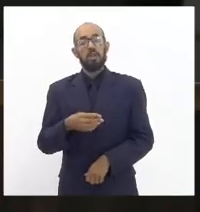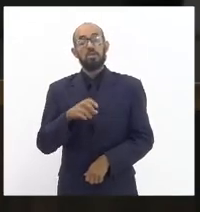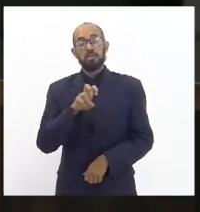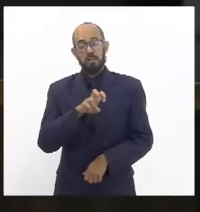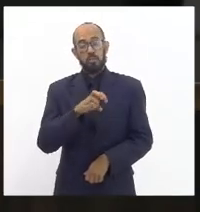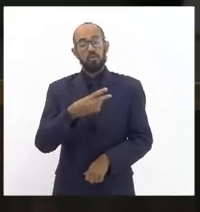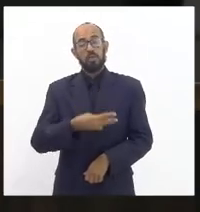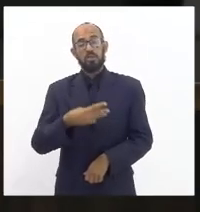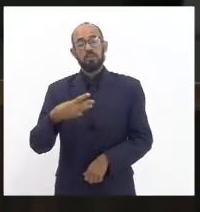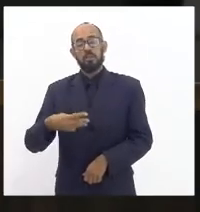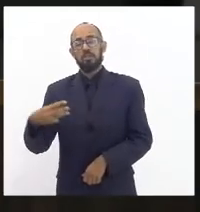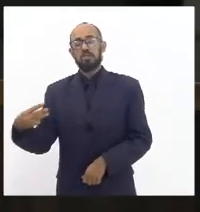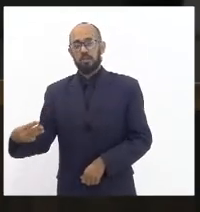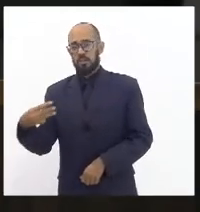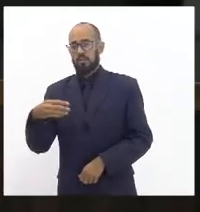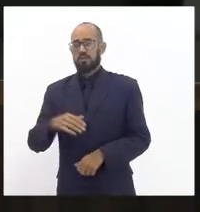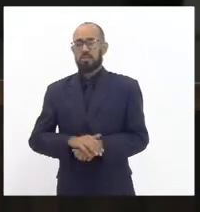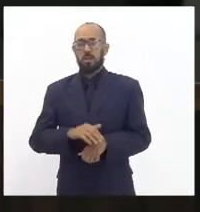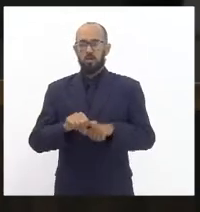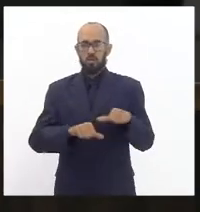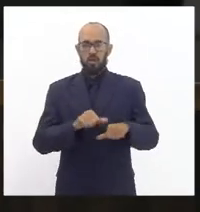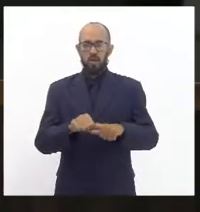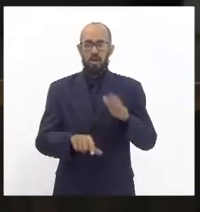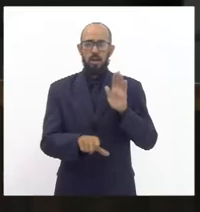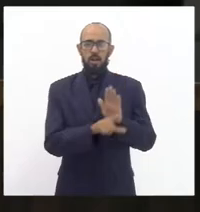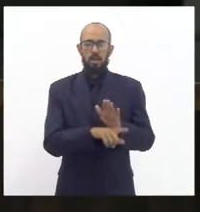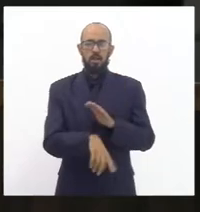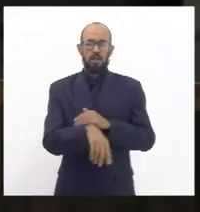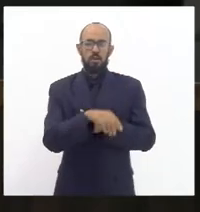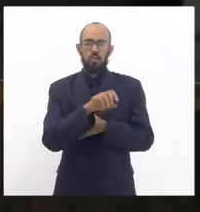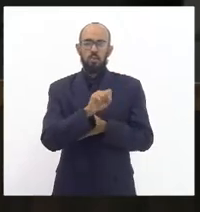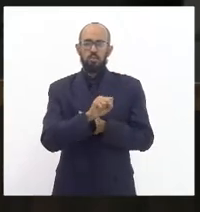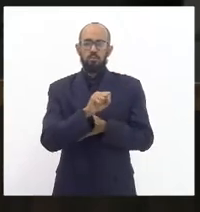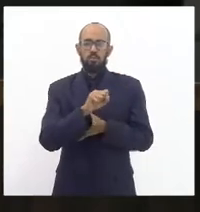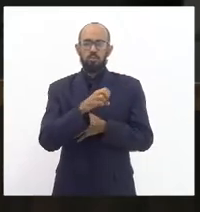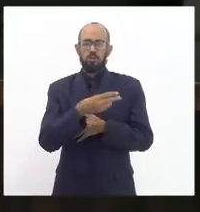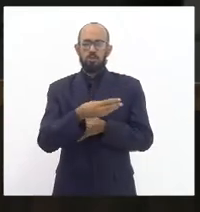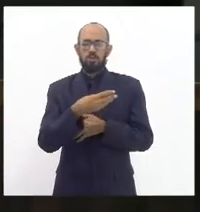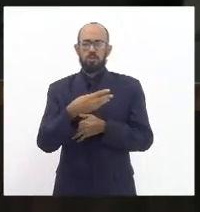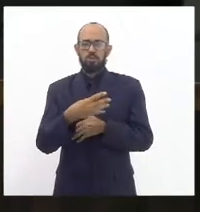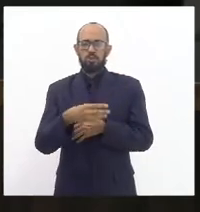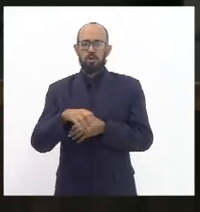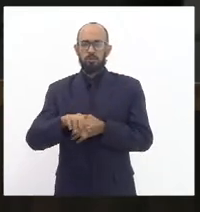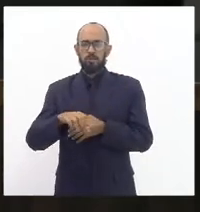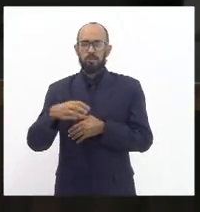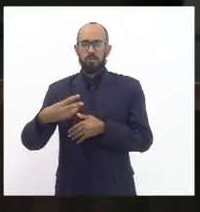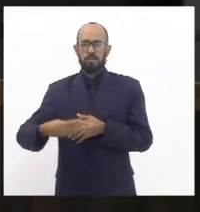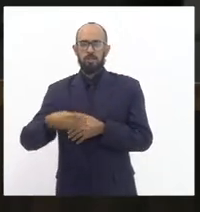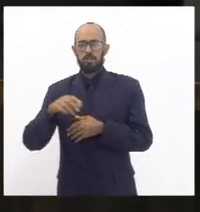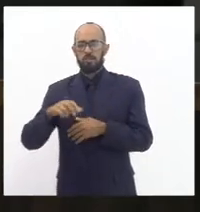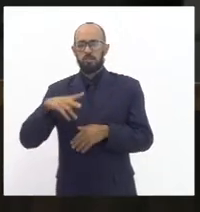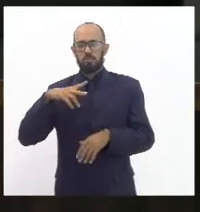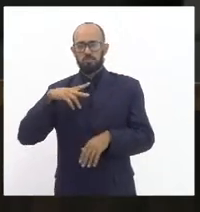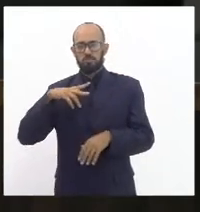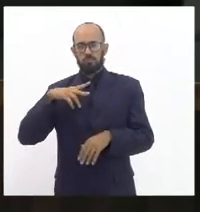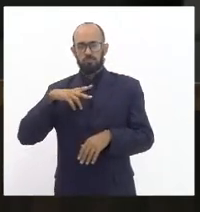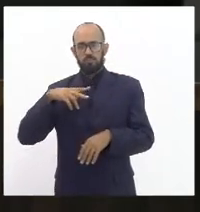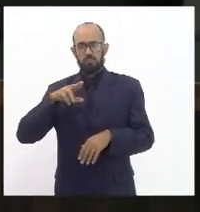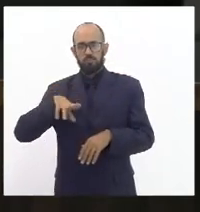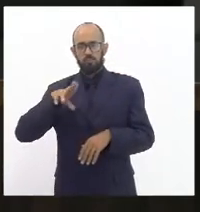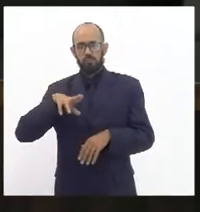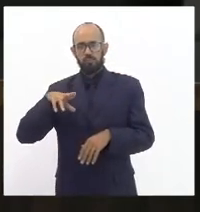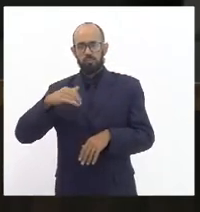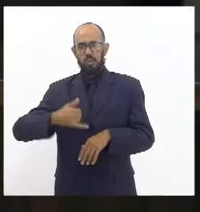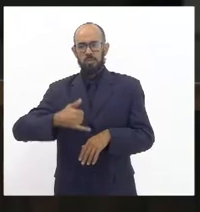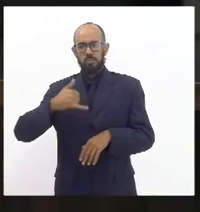que altera lei 4896 de oito de Novembro 2006 que assegura o direito à privacidade aos usuários do telefone